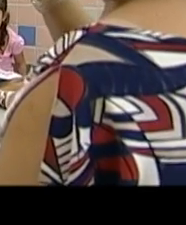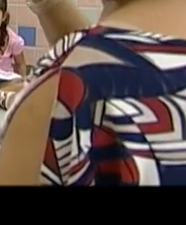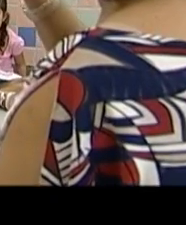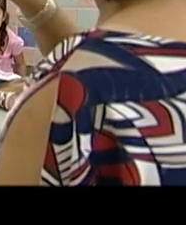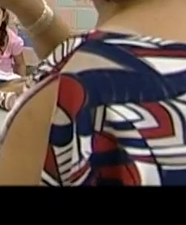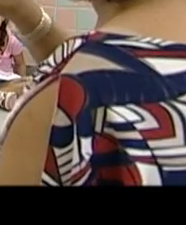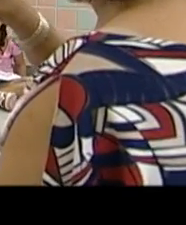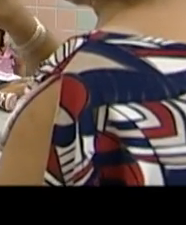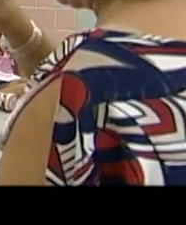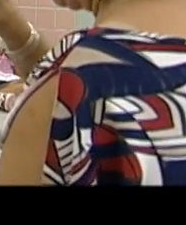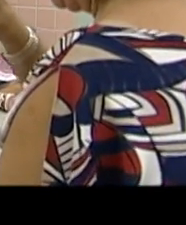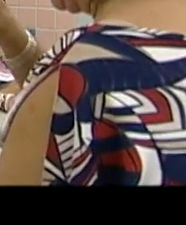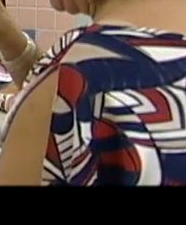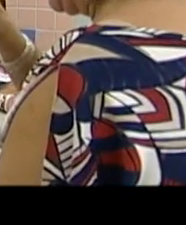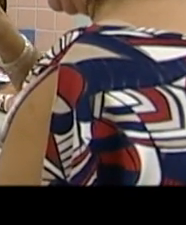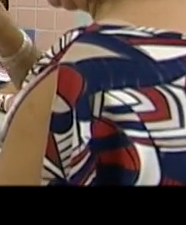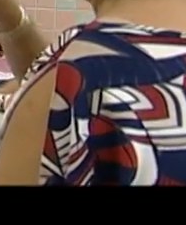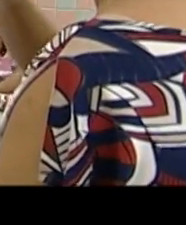E